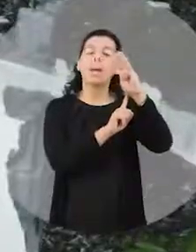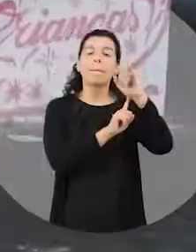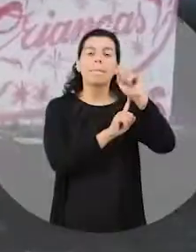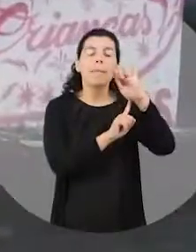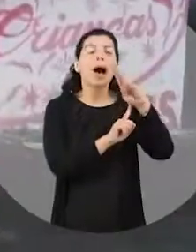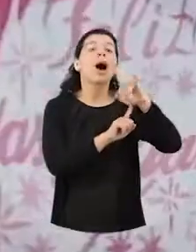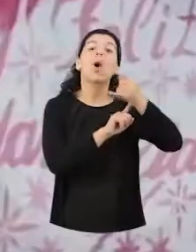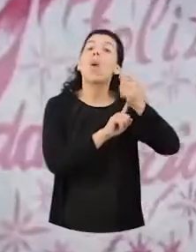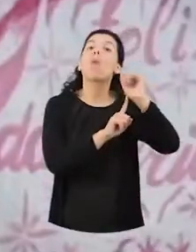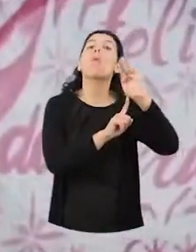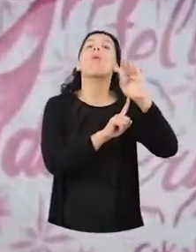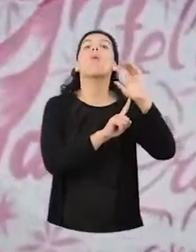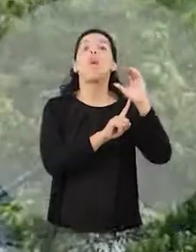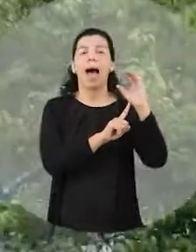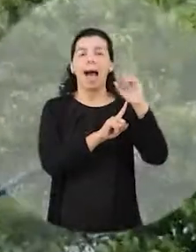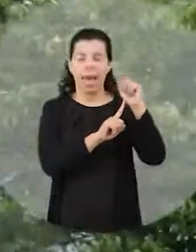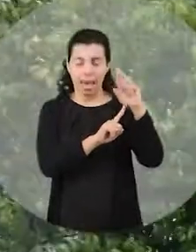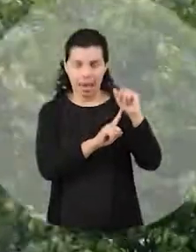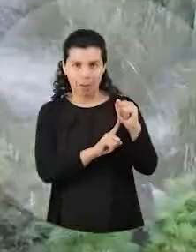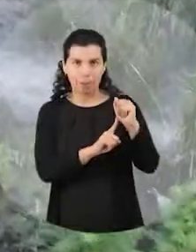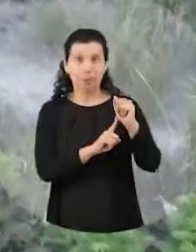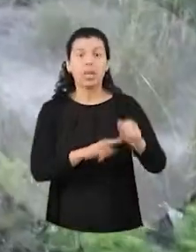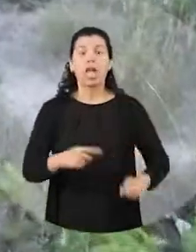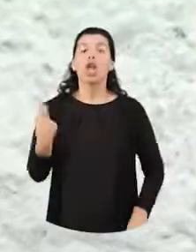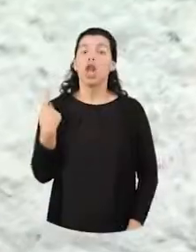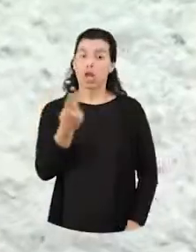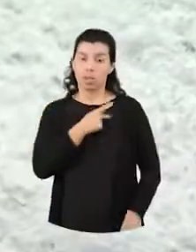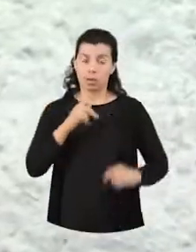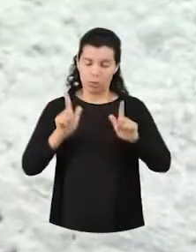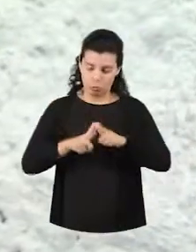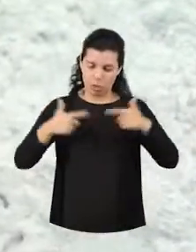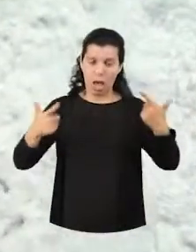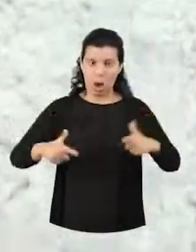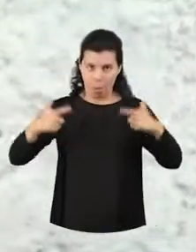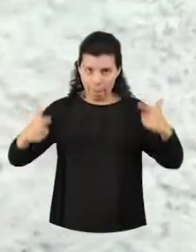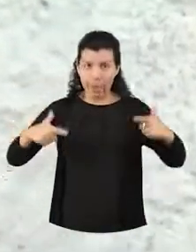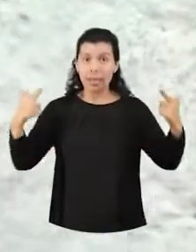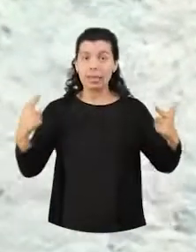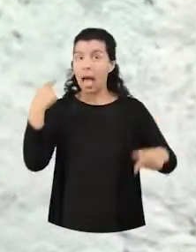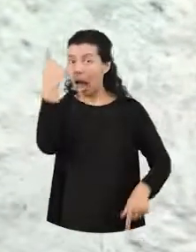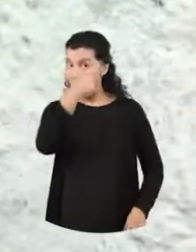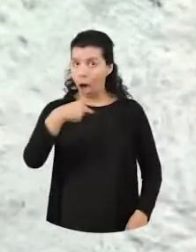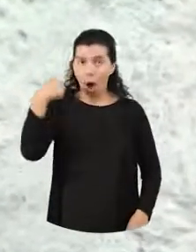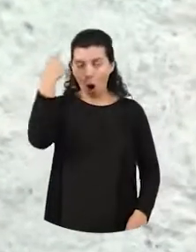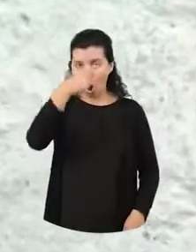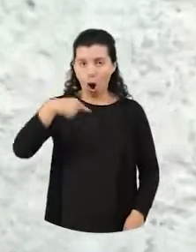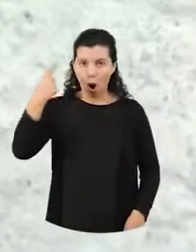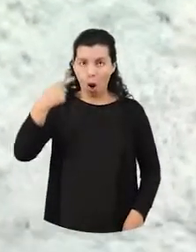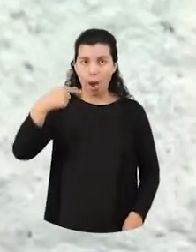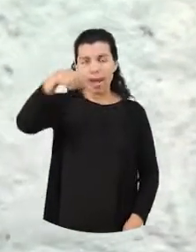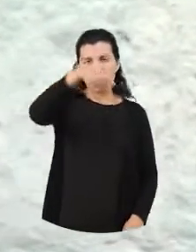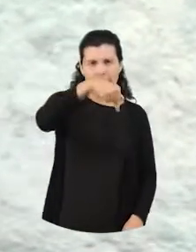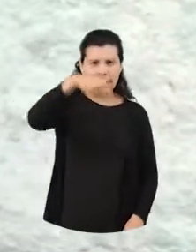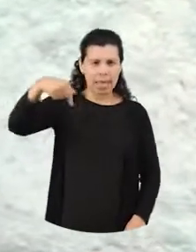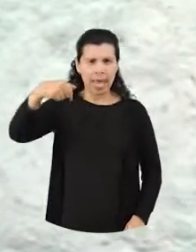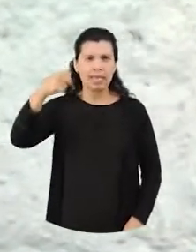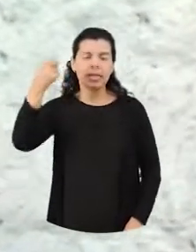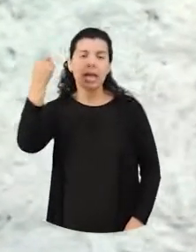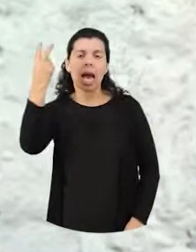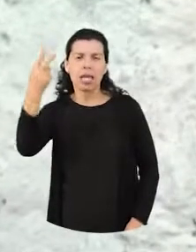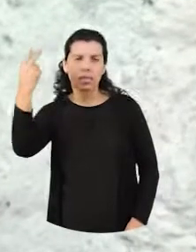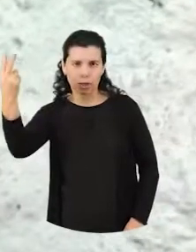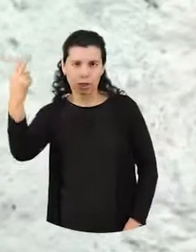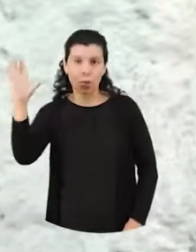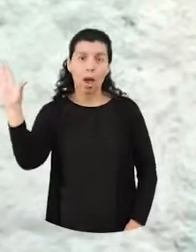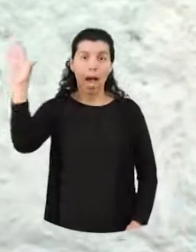que a população aguarda há sete anos e até agora na próxima aumentar também o horário de funcionamento das Uvaias tá